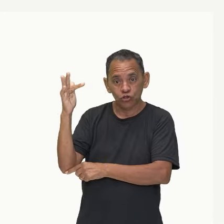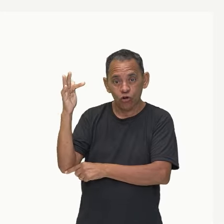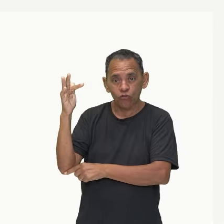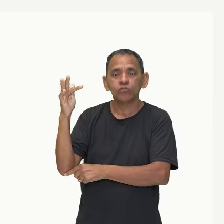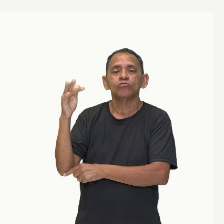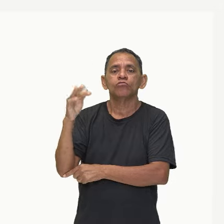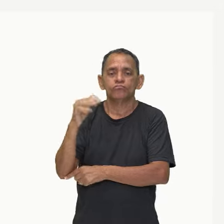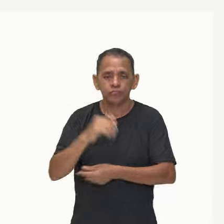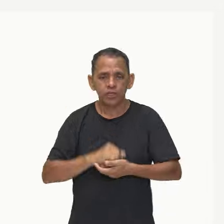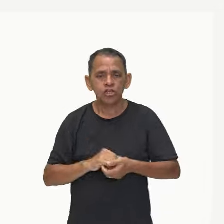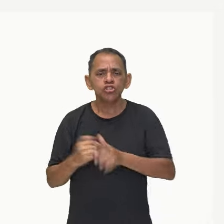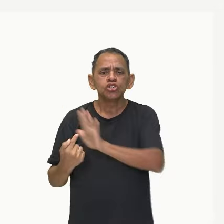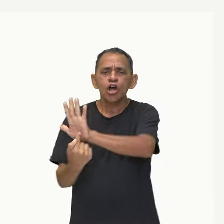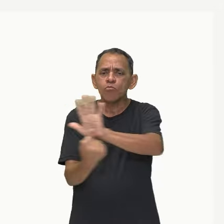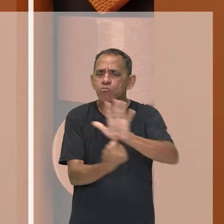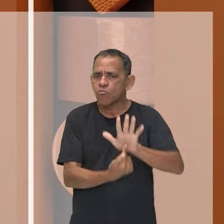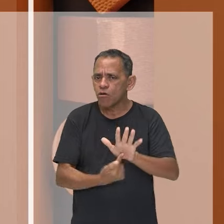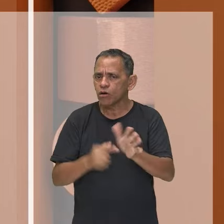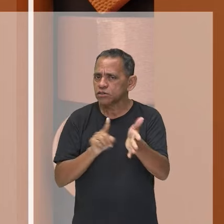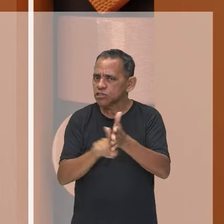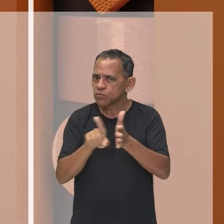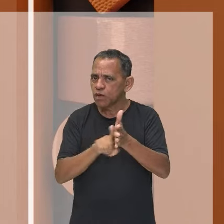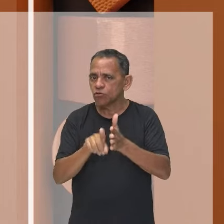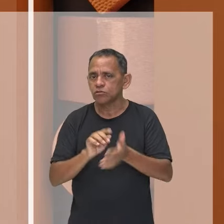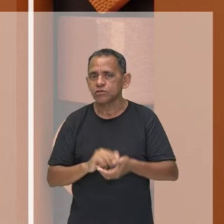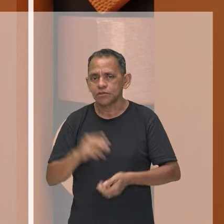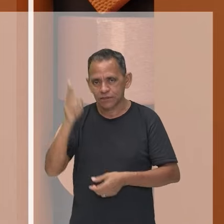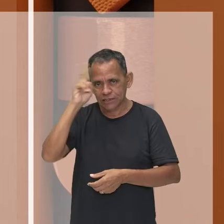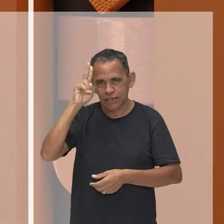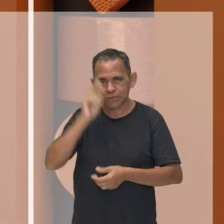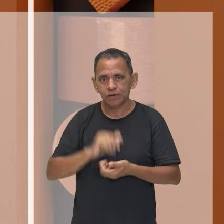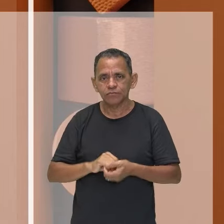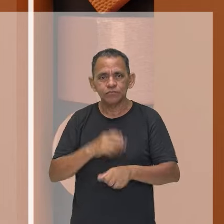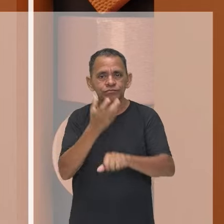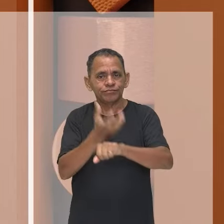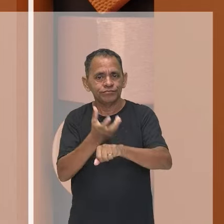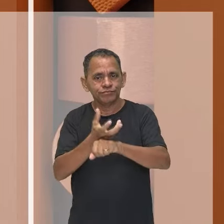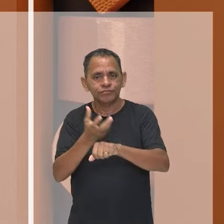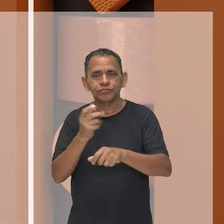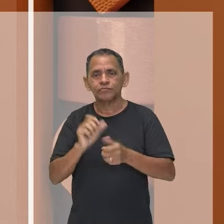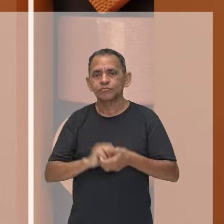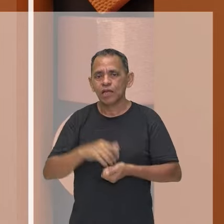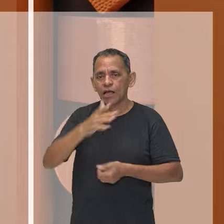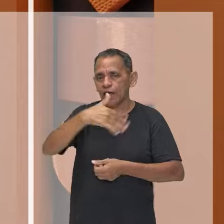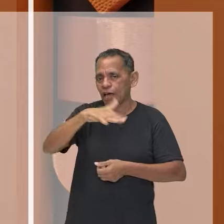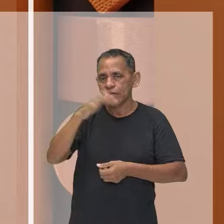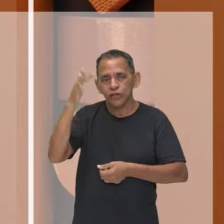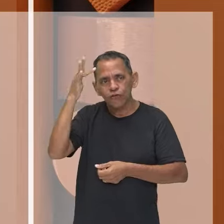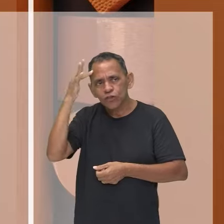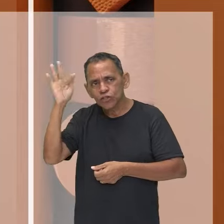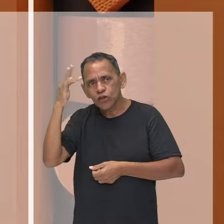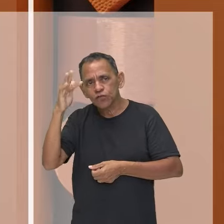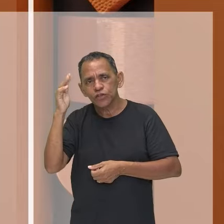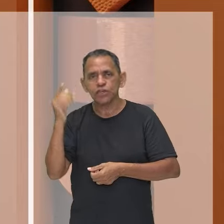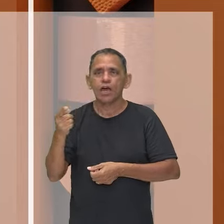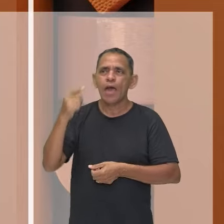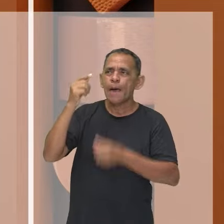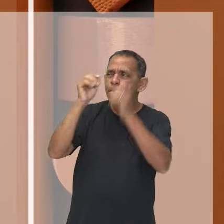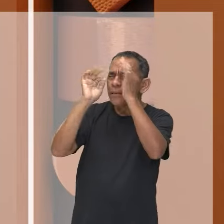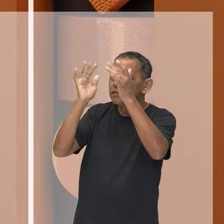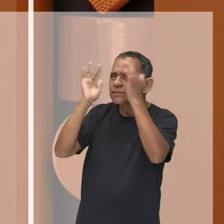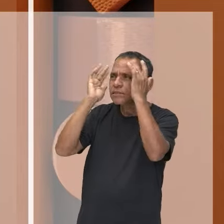nós esse questionamento. Filosofia. O que é filosofia? É pensar, é questionar, é